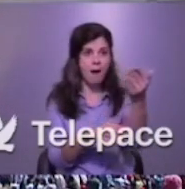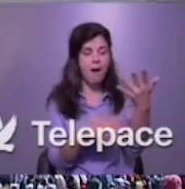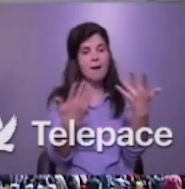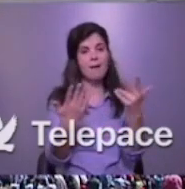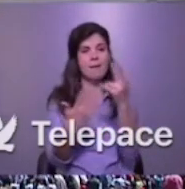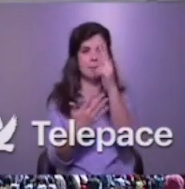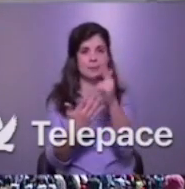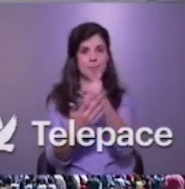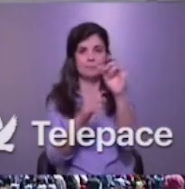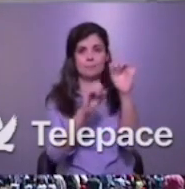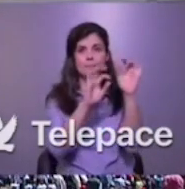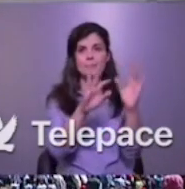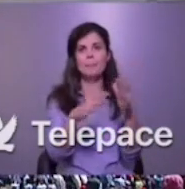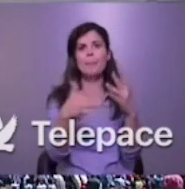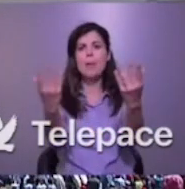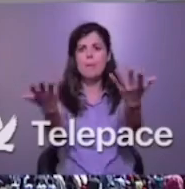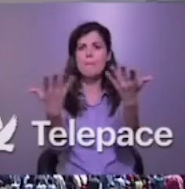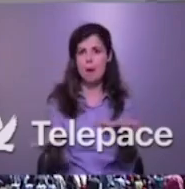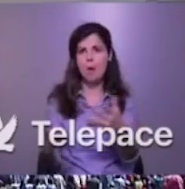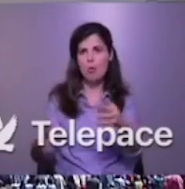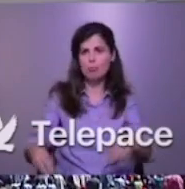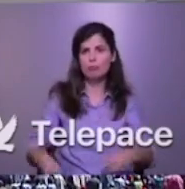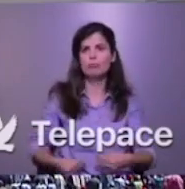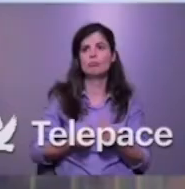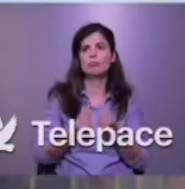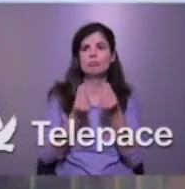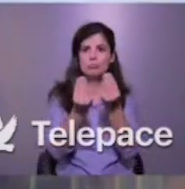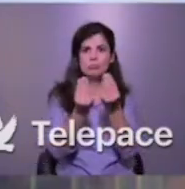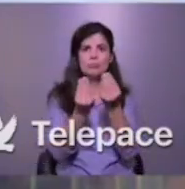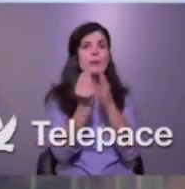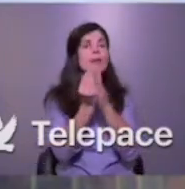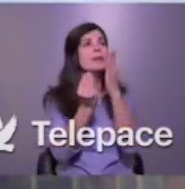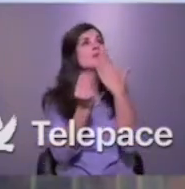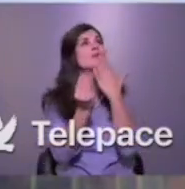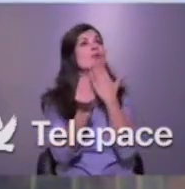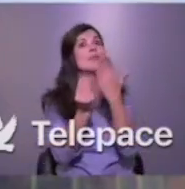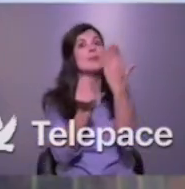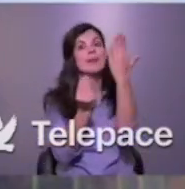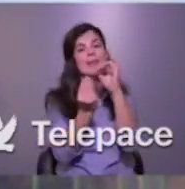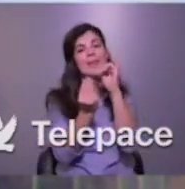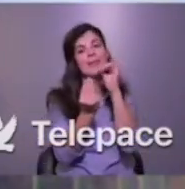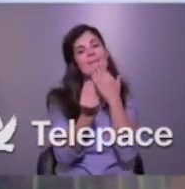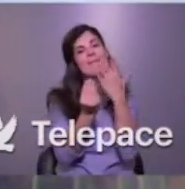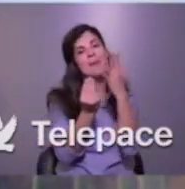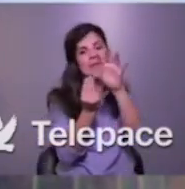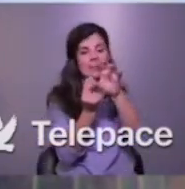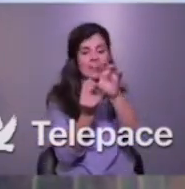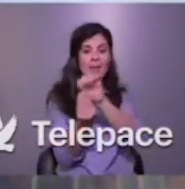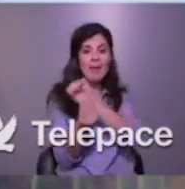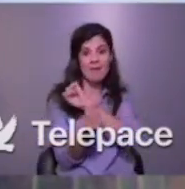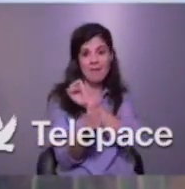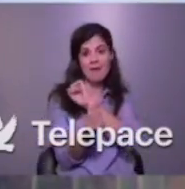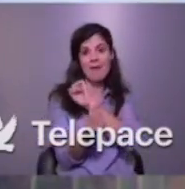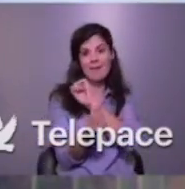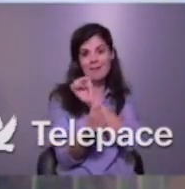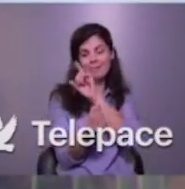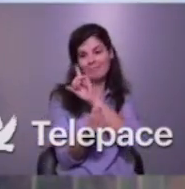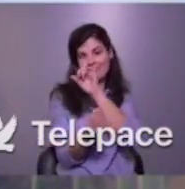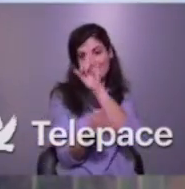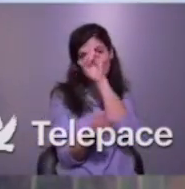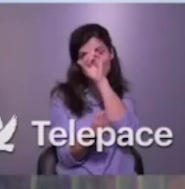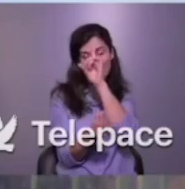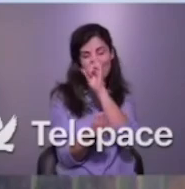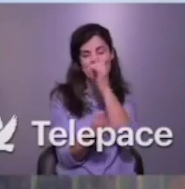ter entre si. Tenham-nos nas mãos, agradeçam a Deus e peçam que os levem de recordação e